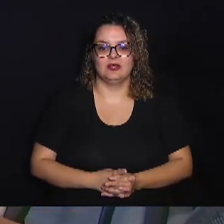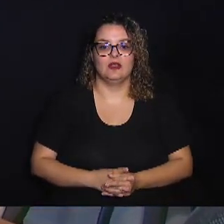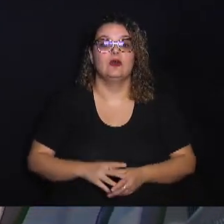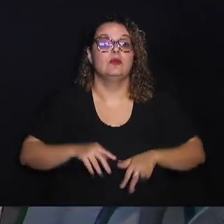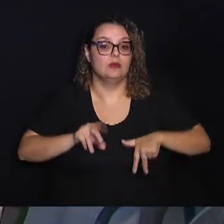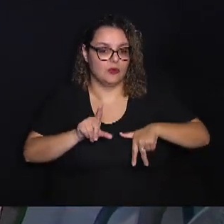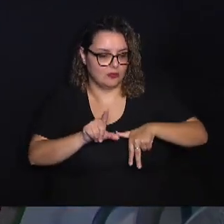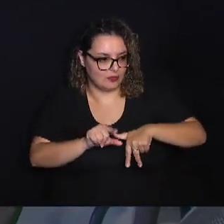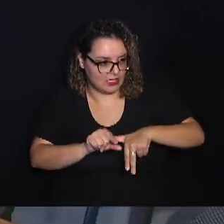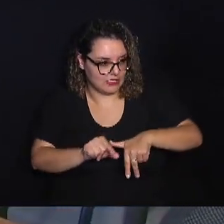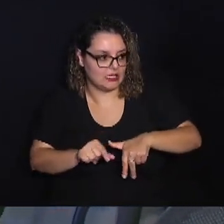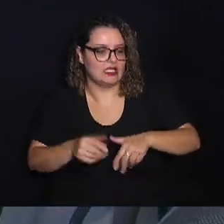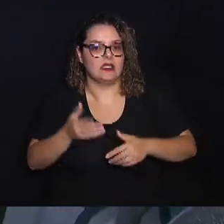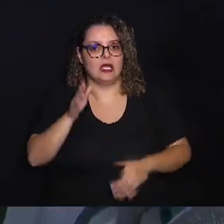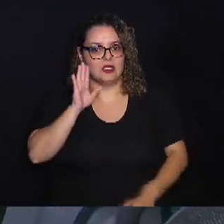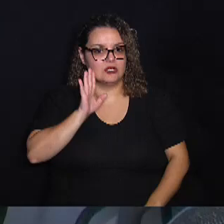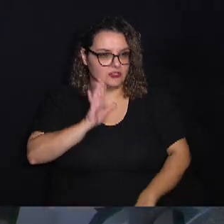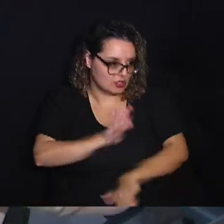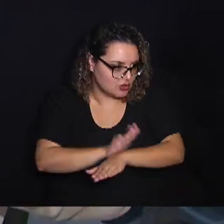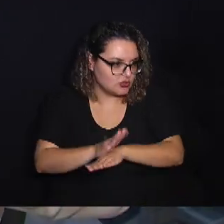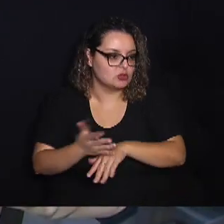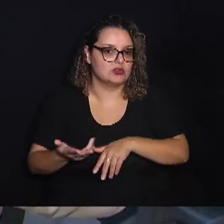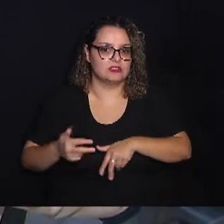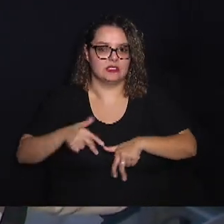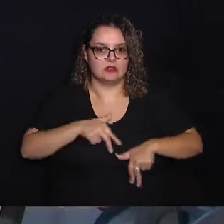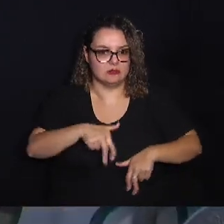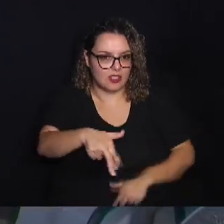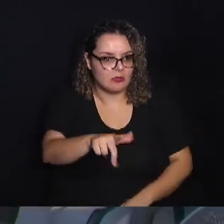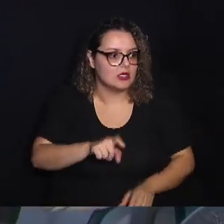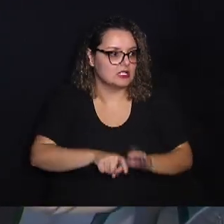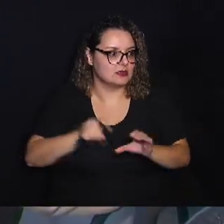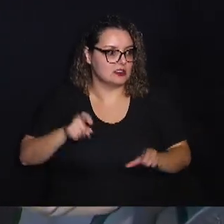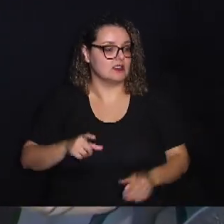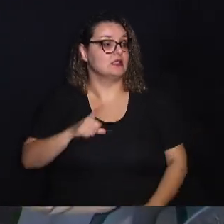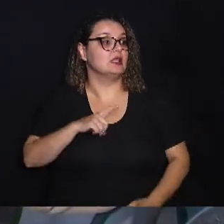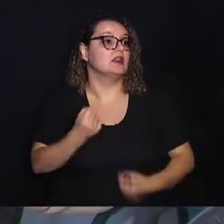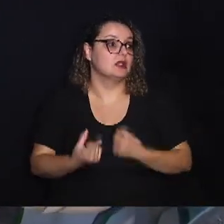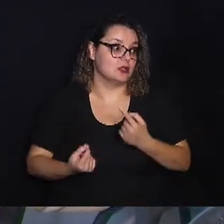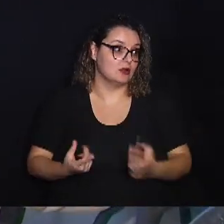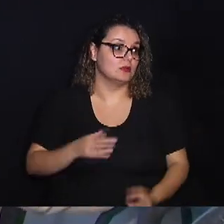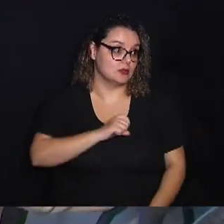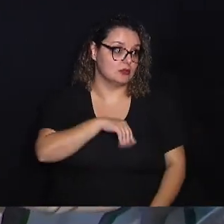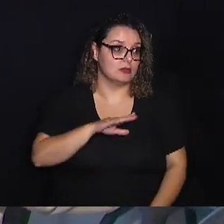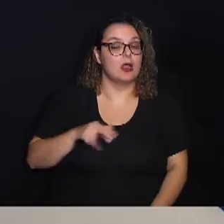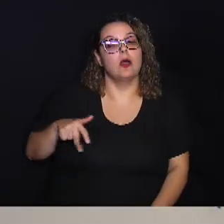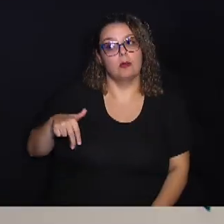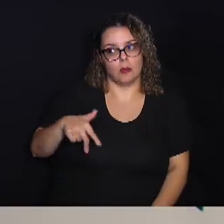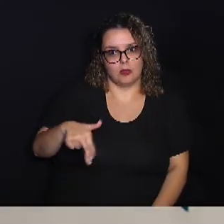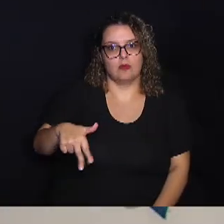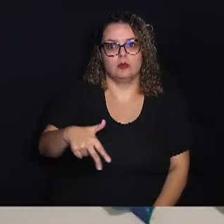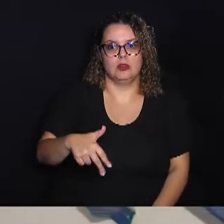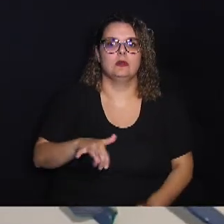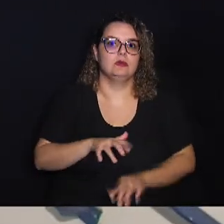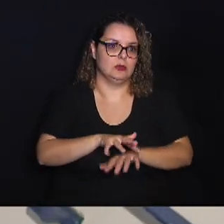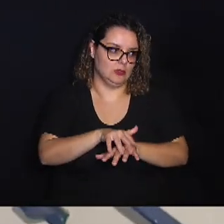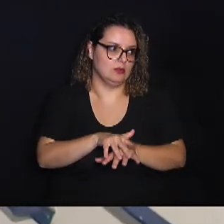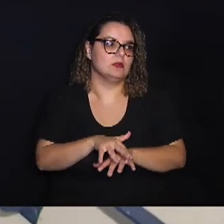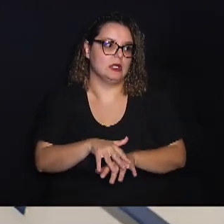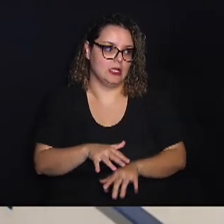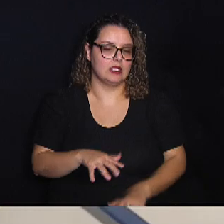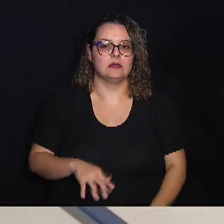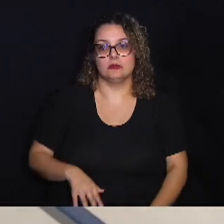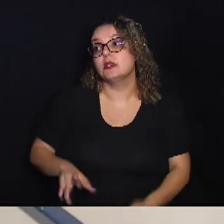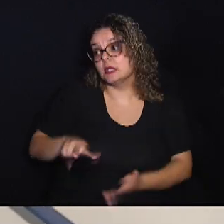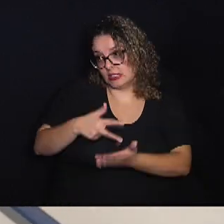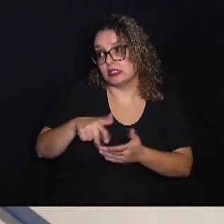mobilidade. Tem alguma que você já está gostando mais? A mobilidade e o braille mesmo. E dança